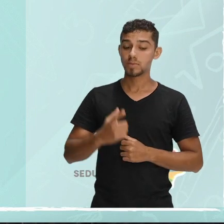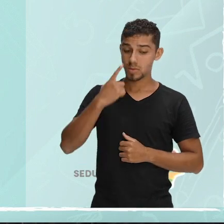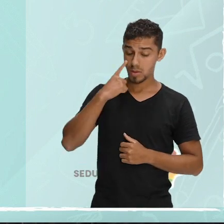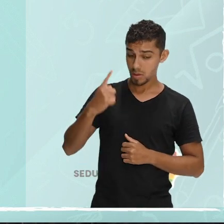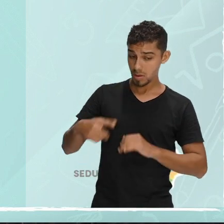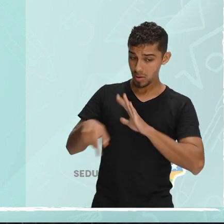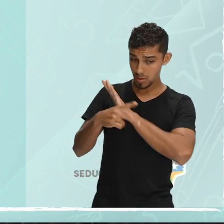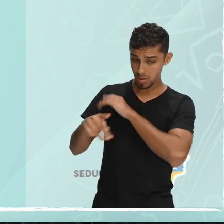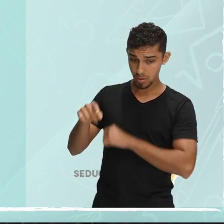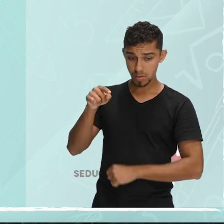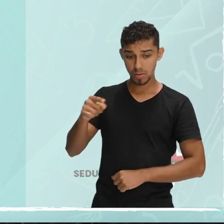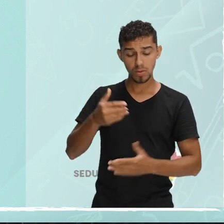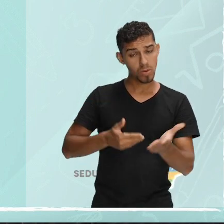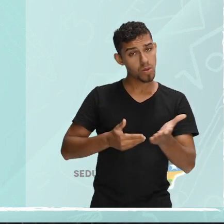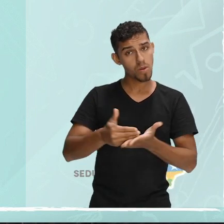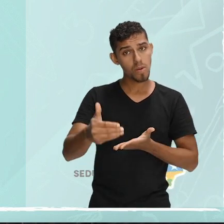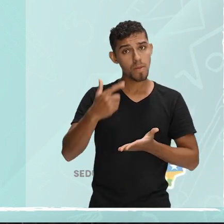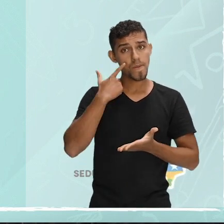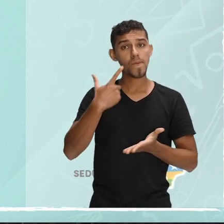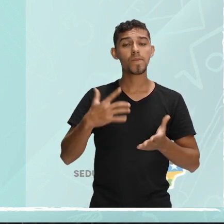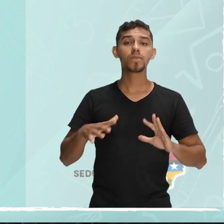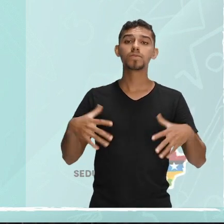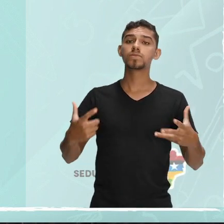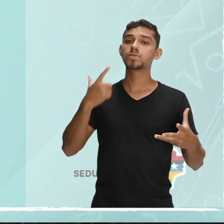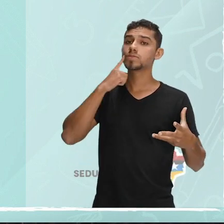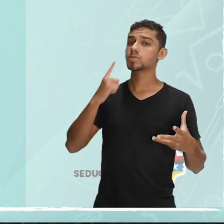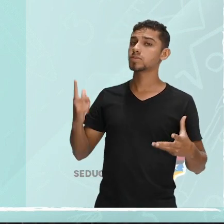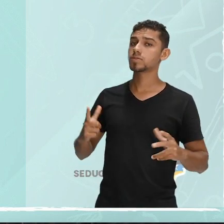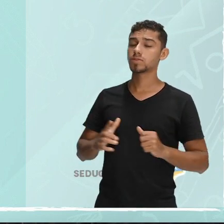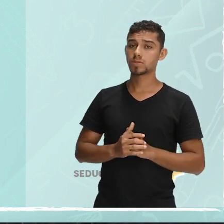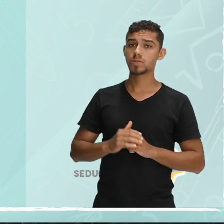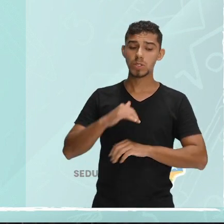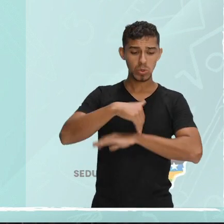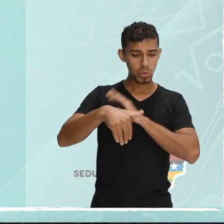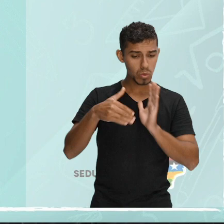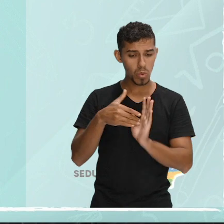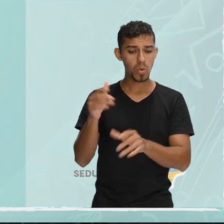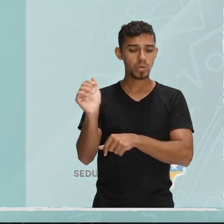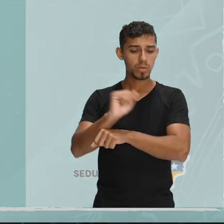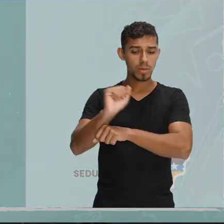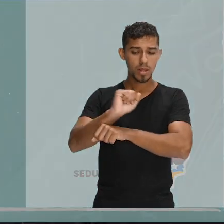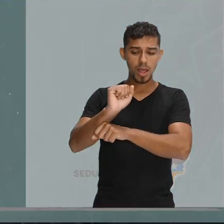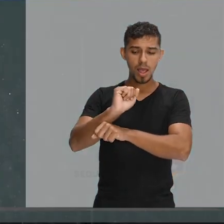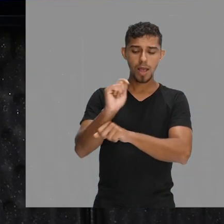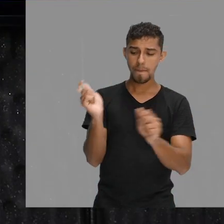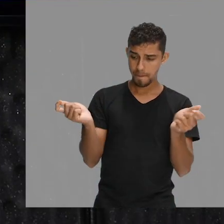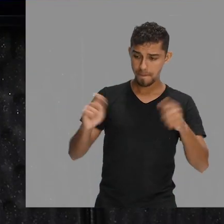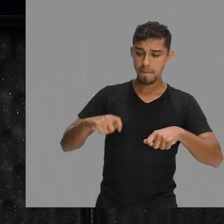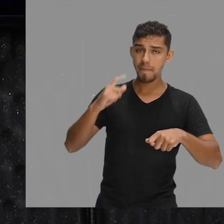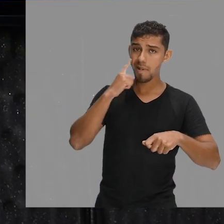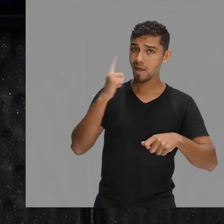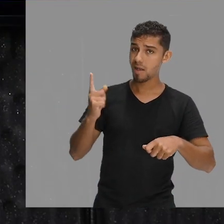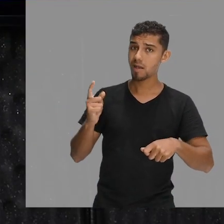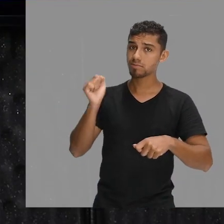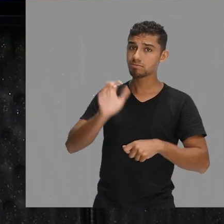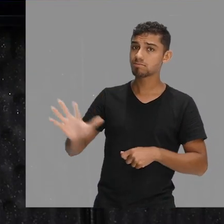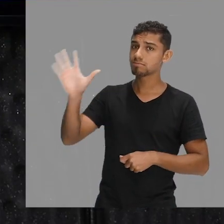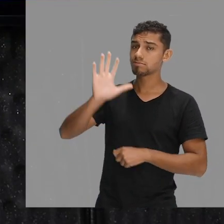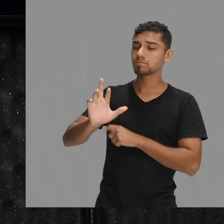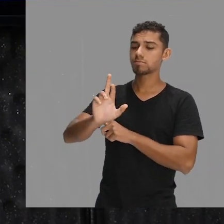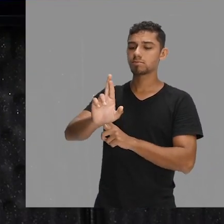propriedades qualitativas. Nós vamos começar com a seguinte situação. Todo carro, ele precisa, ele tem uma região